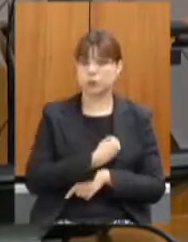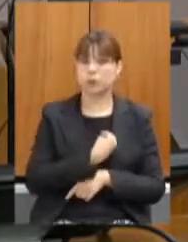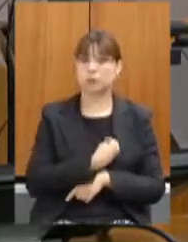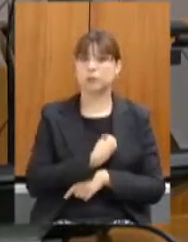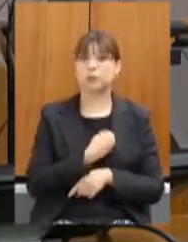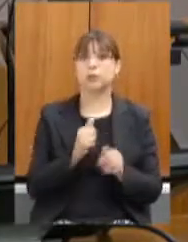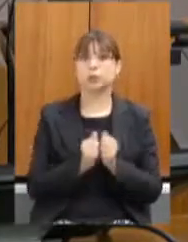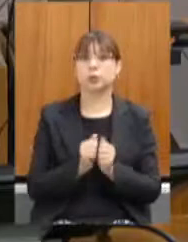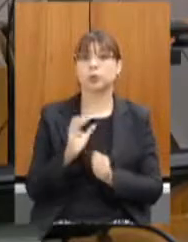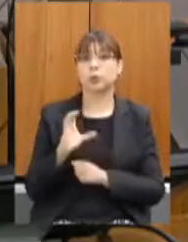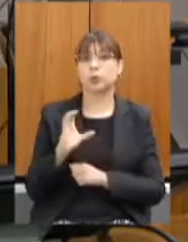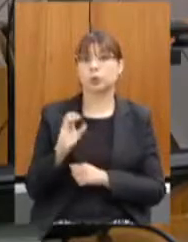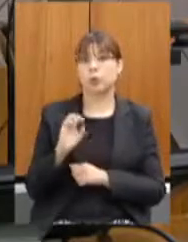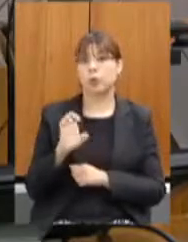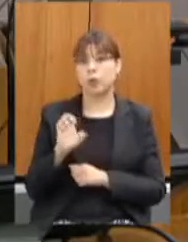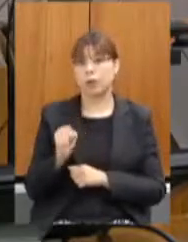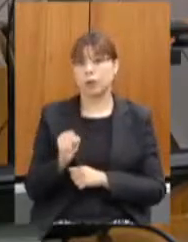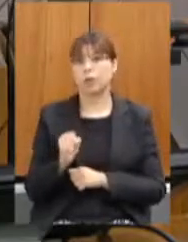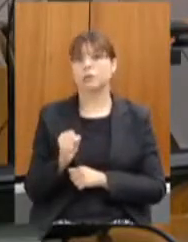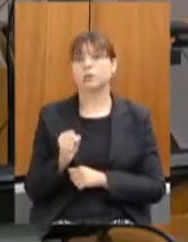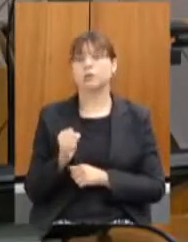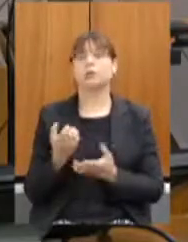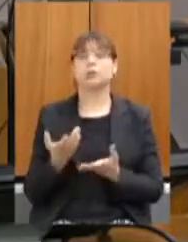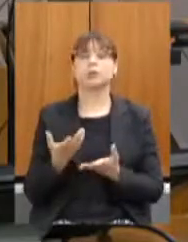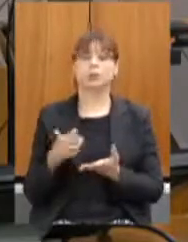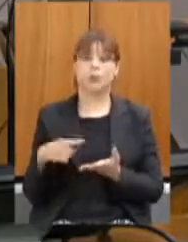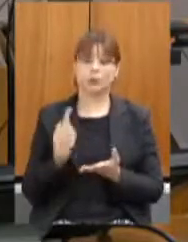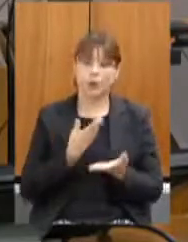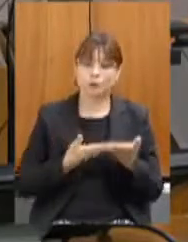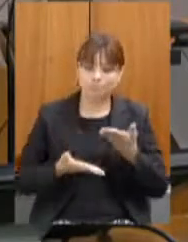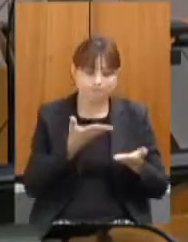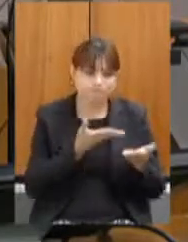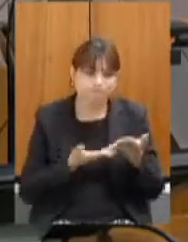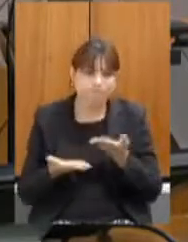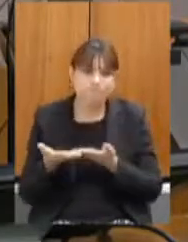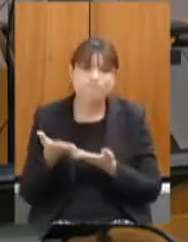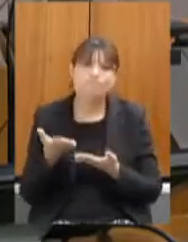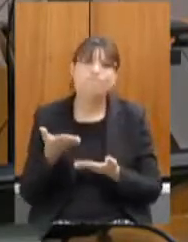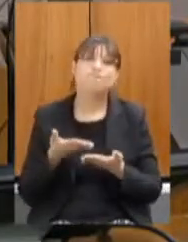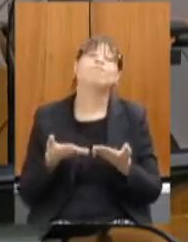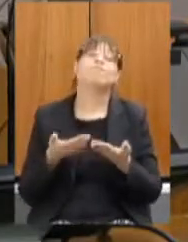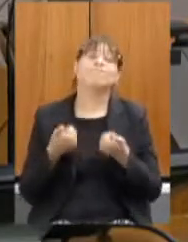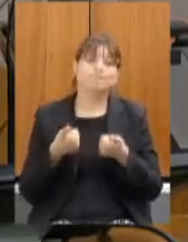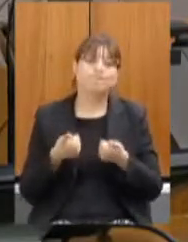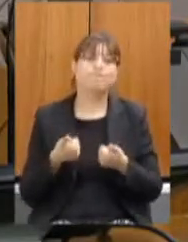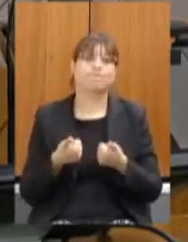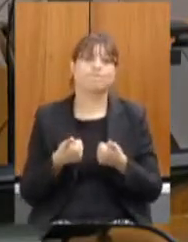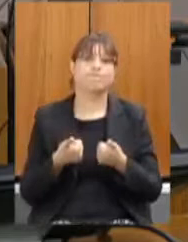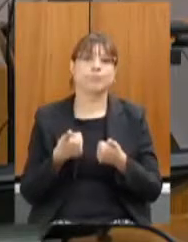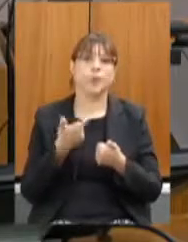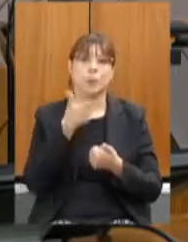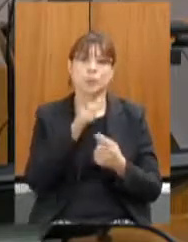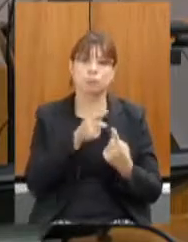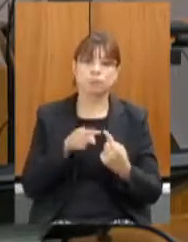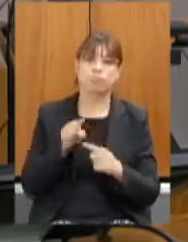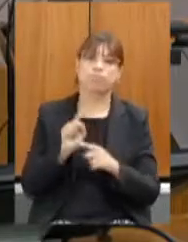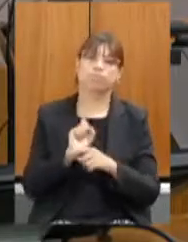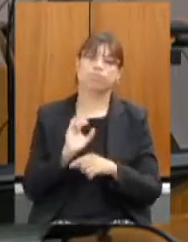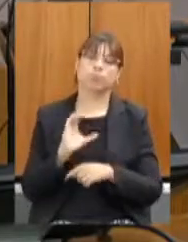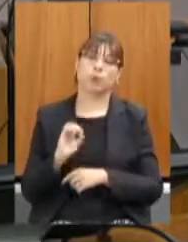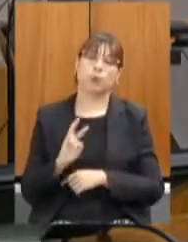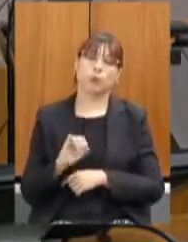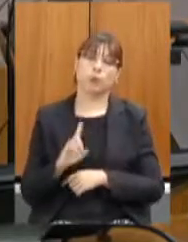corres participando da sala de situação se a integração está muito grande no enfrentamento da convite nós temos uma